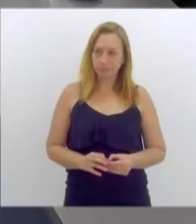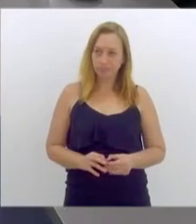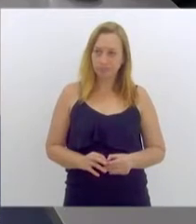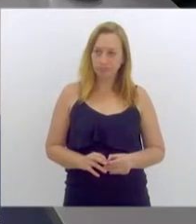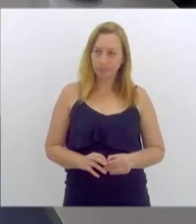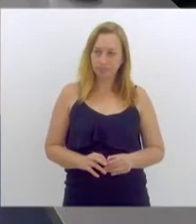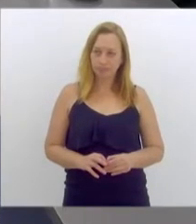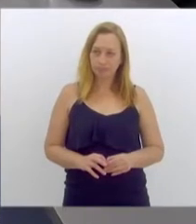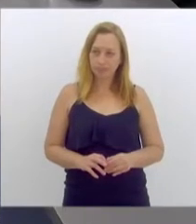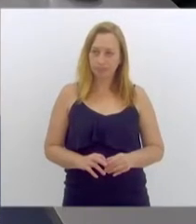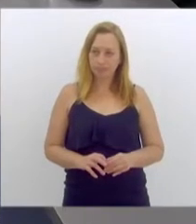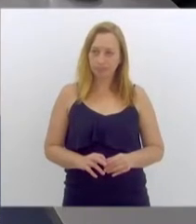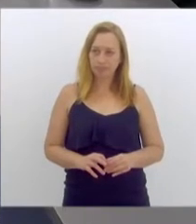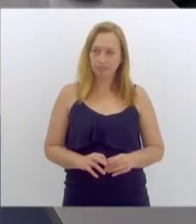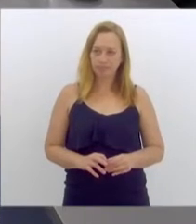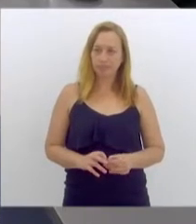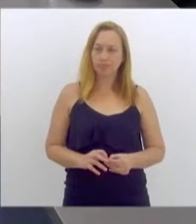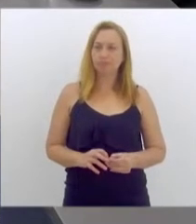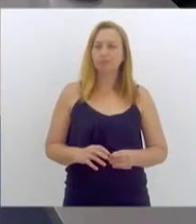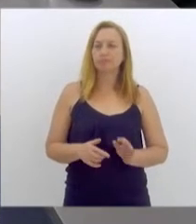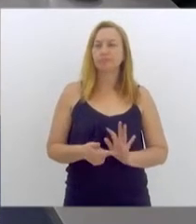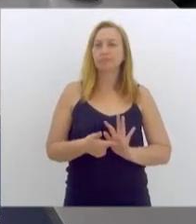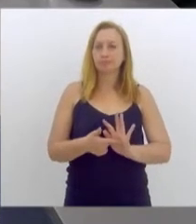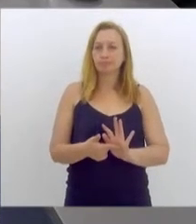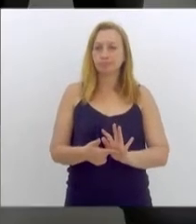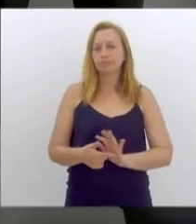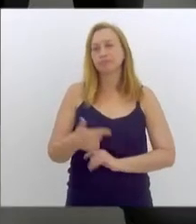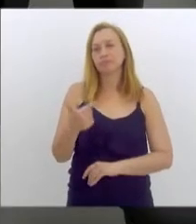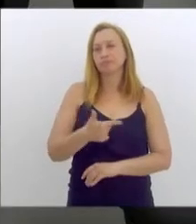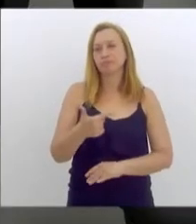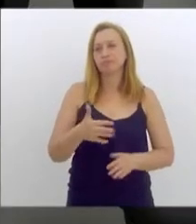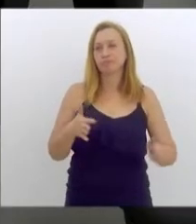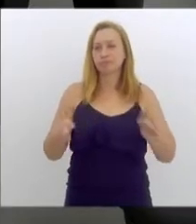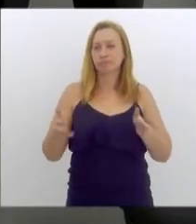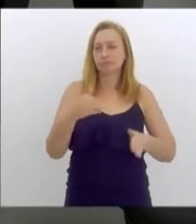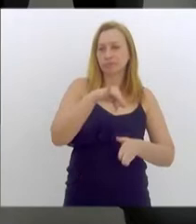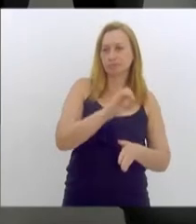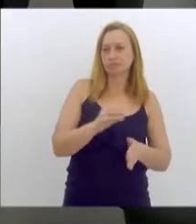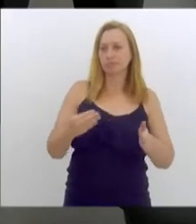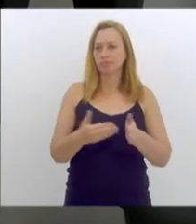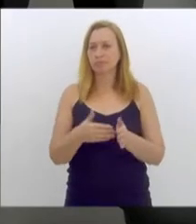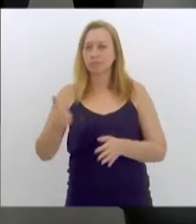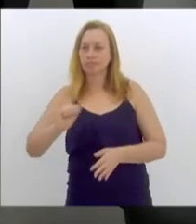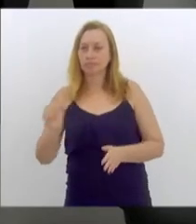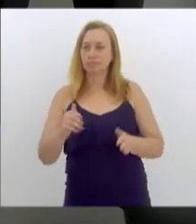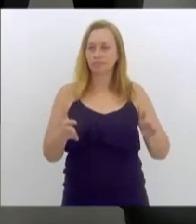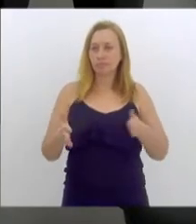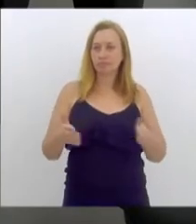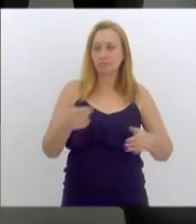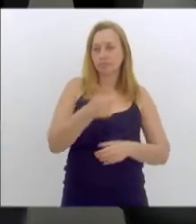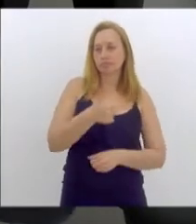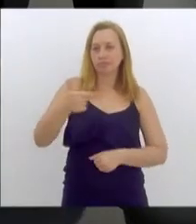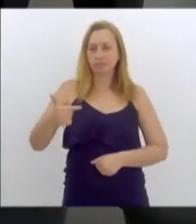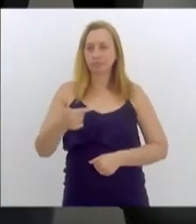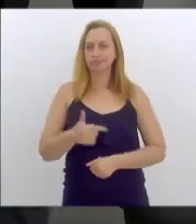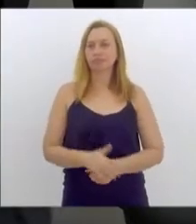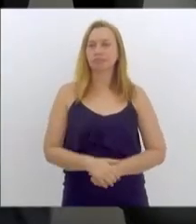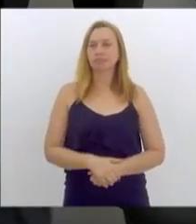Então o que a gente pode continuar destacando relação ao segundo quadrimestre de 22 também foi o recebimento da